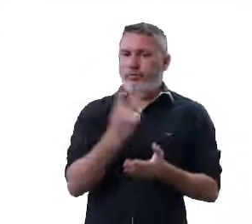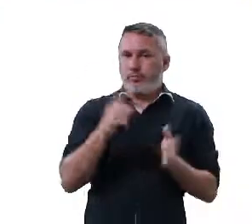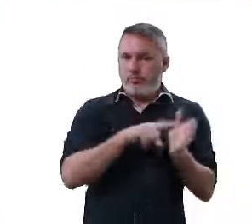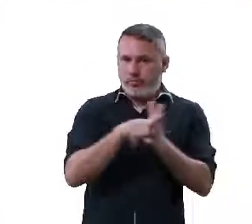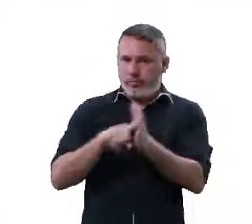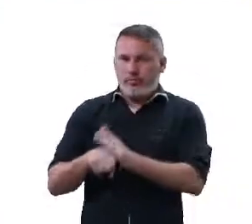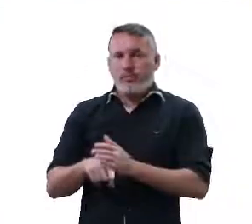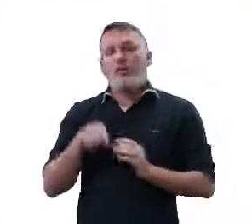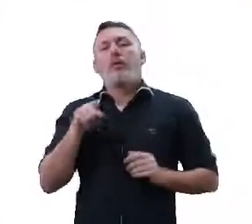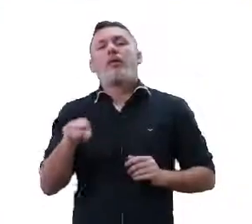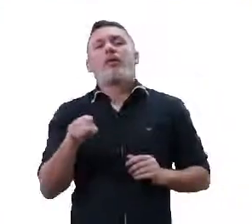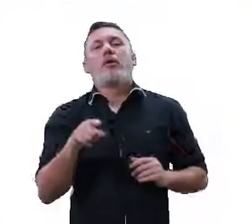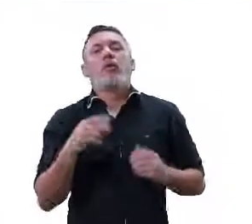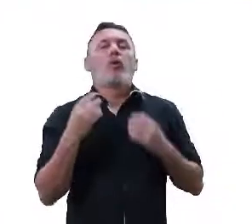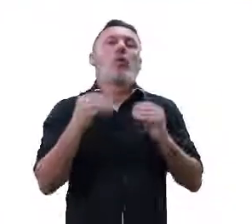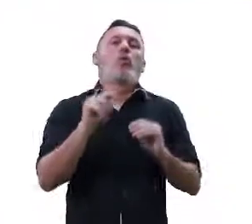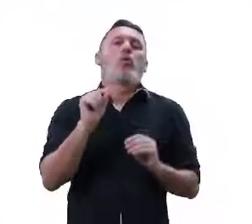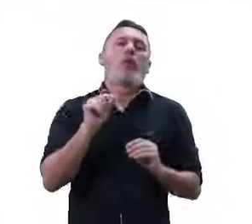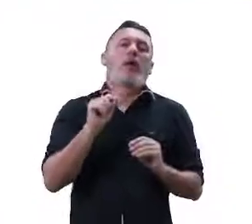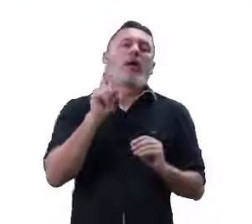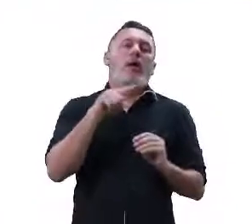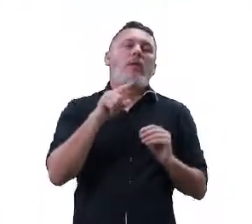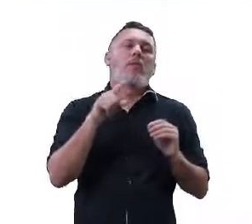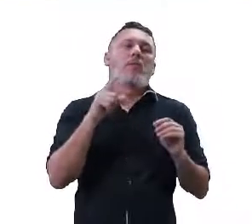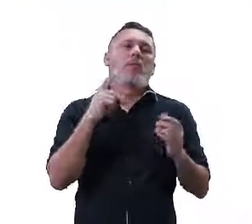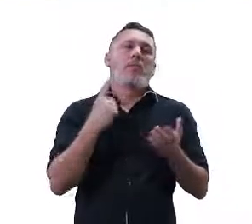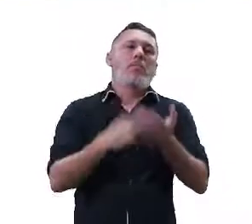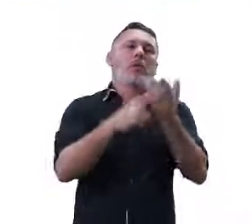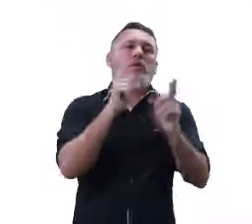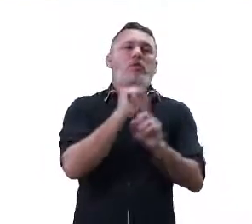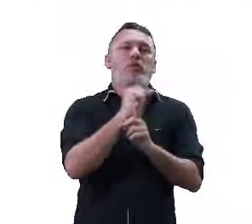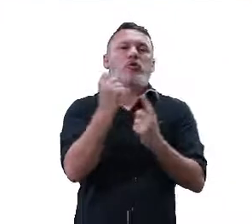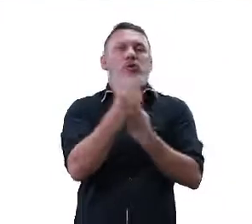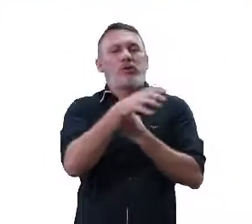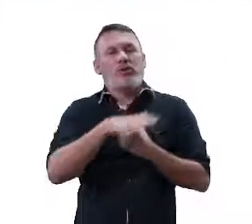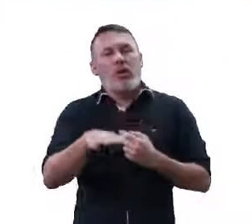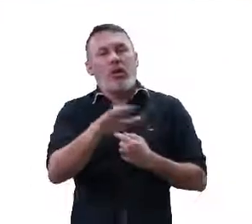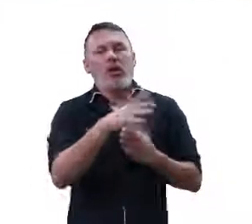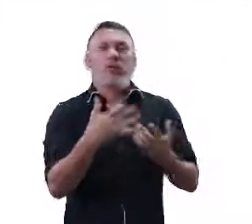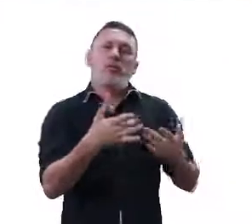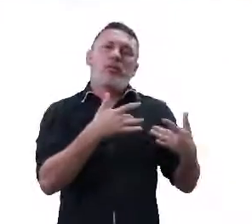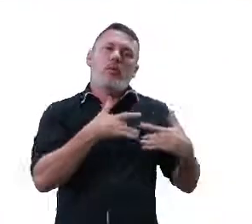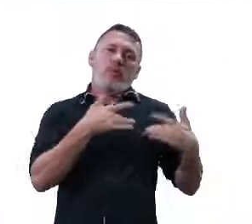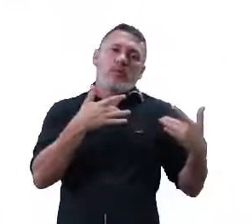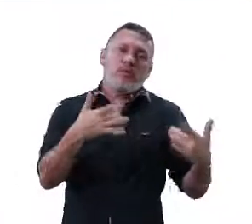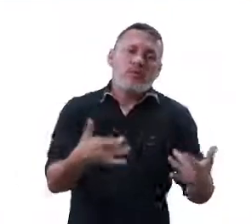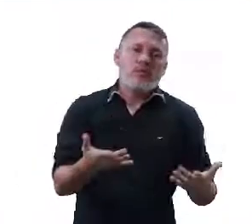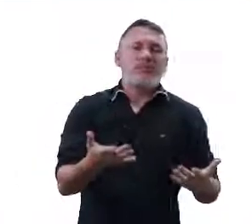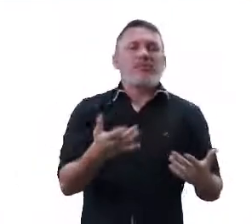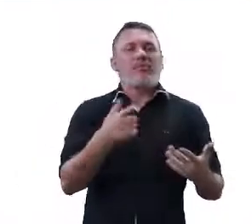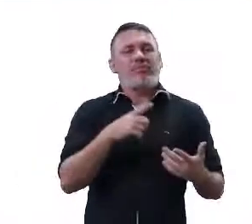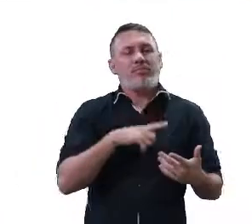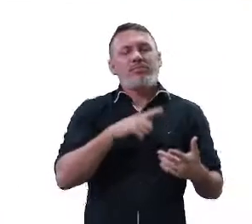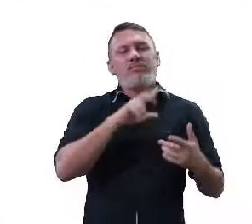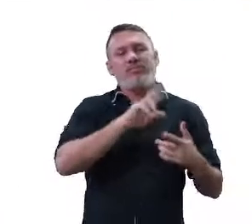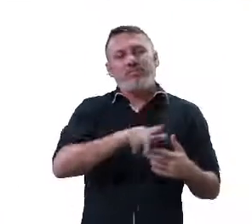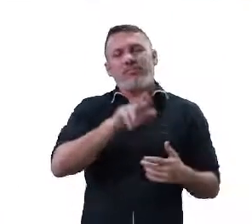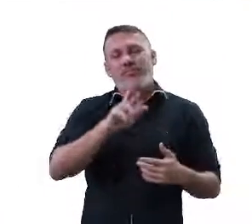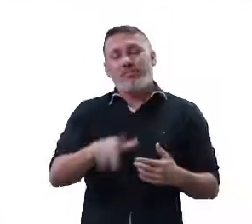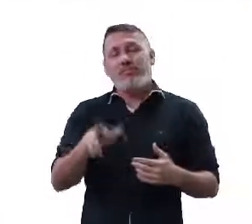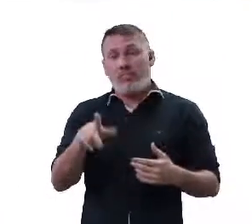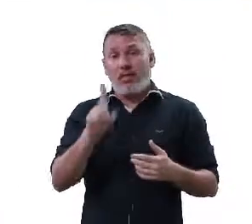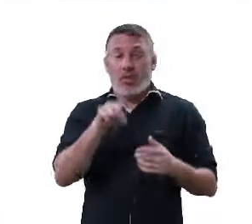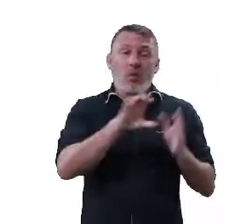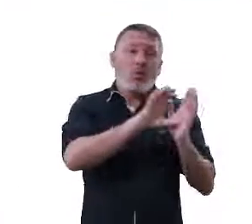já, ele vai colocar, por exemplo, a existência do fato social, solidariedade orgânica, solidariedade mecânica.